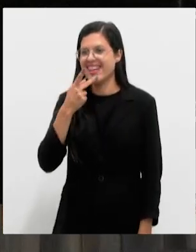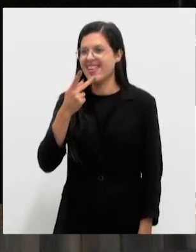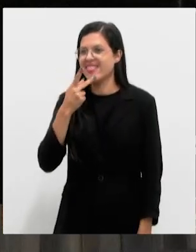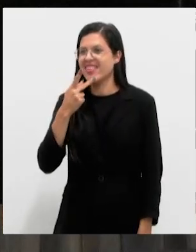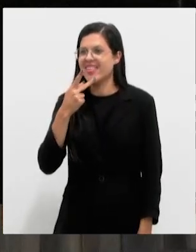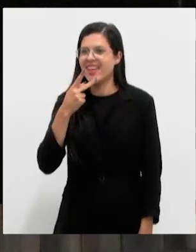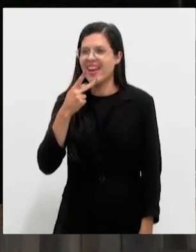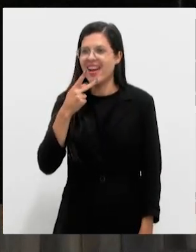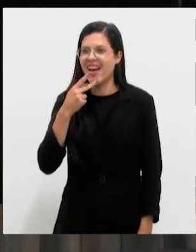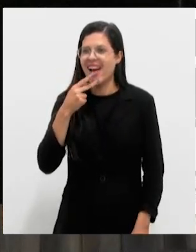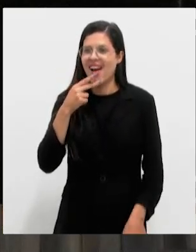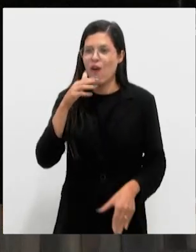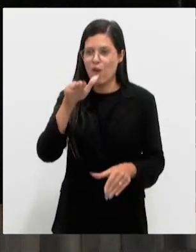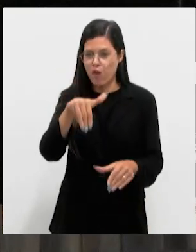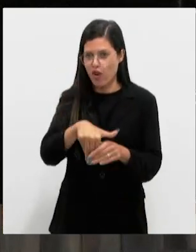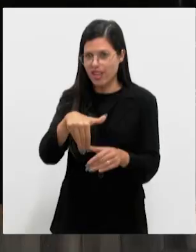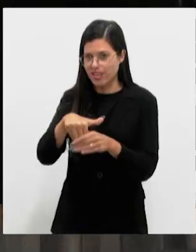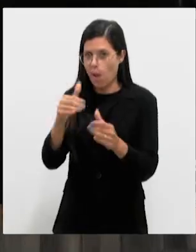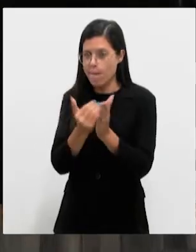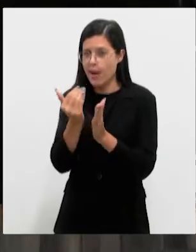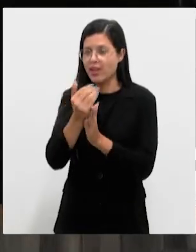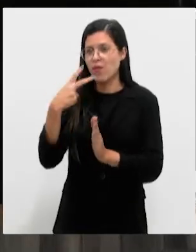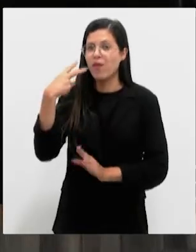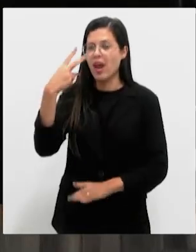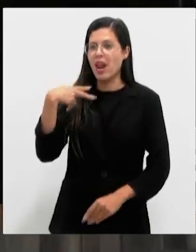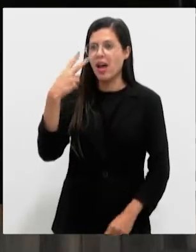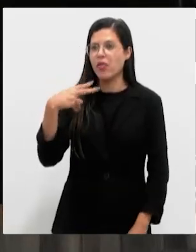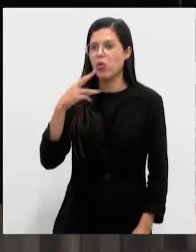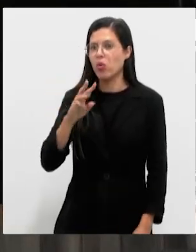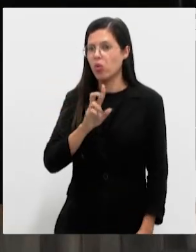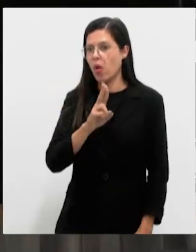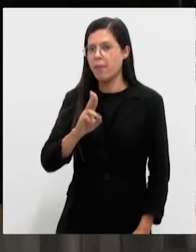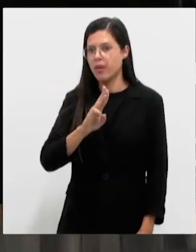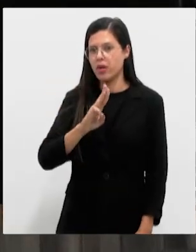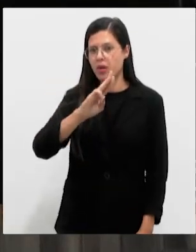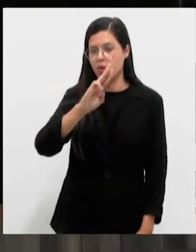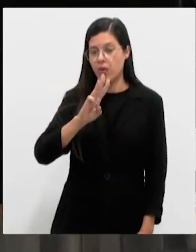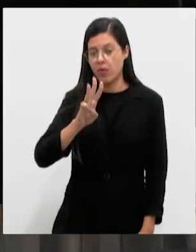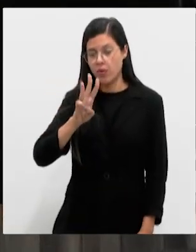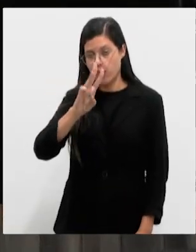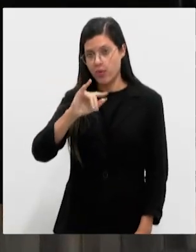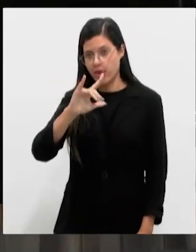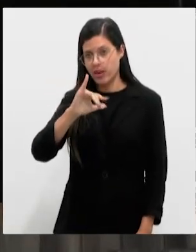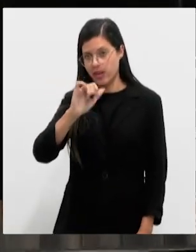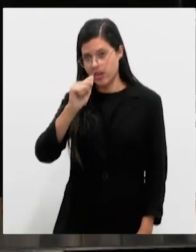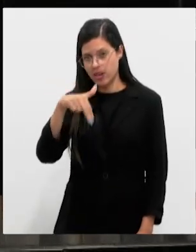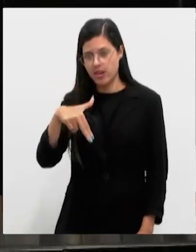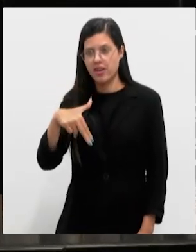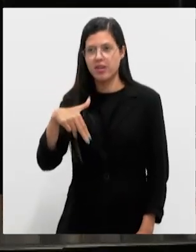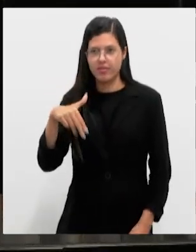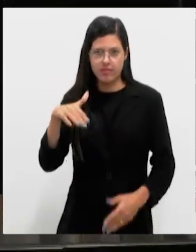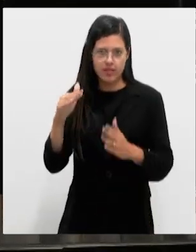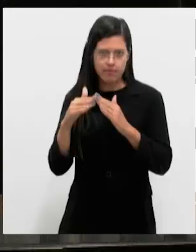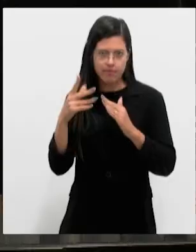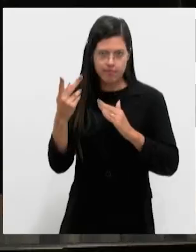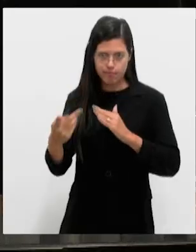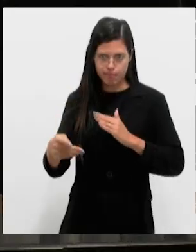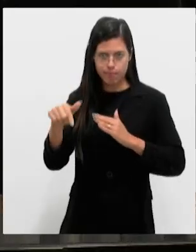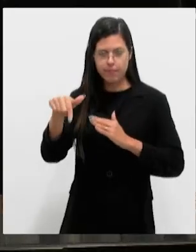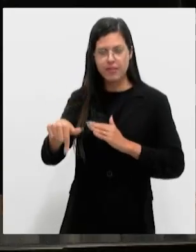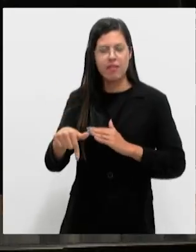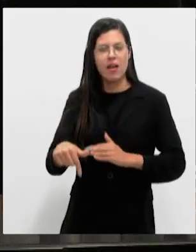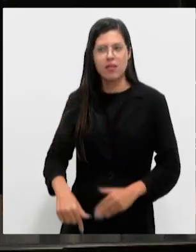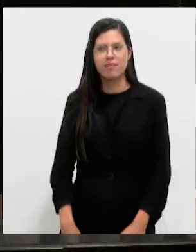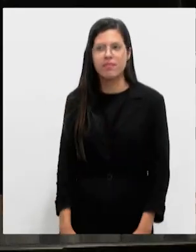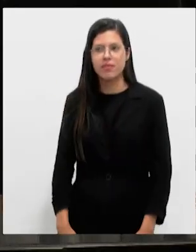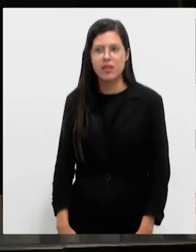a maior votação em Sepitiba é um vereador chamado William Coelho, que mora em Sepitiba e é de lá. Então, a